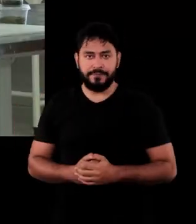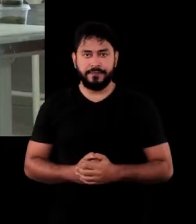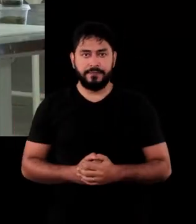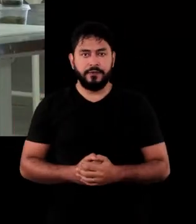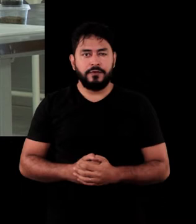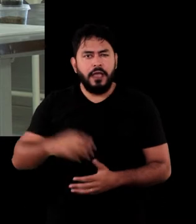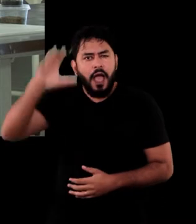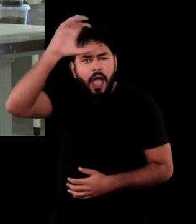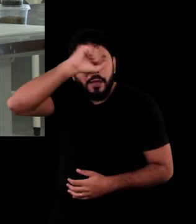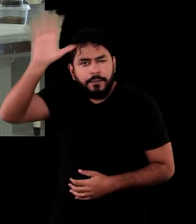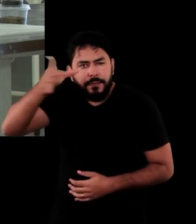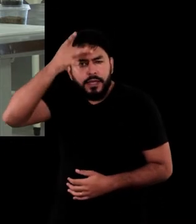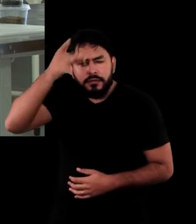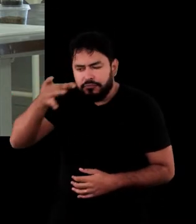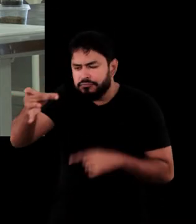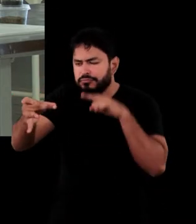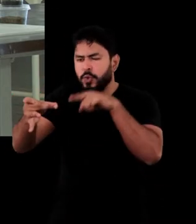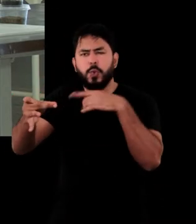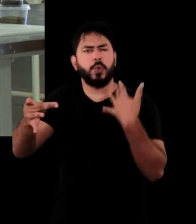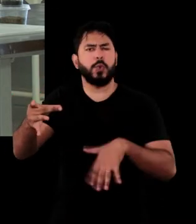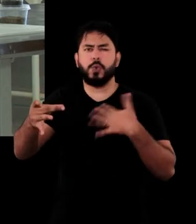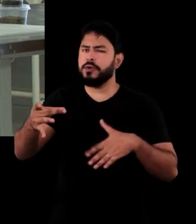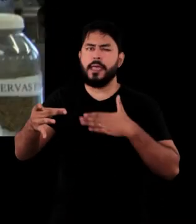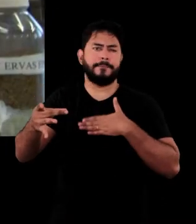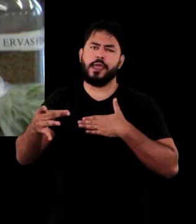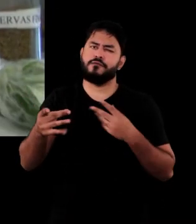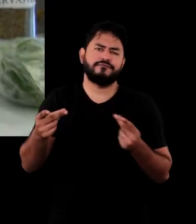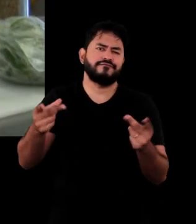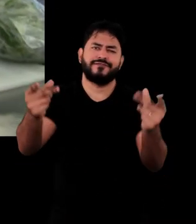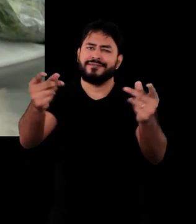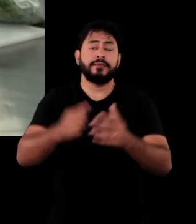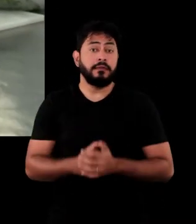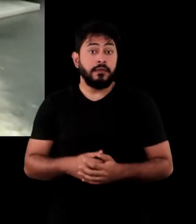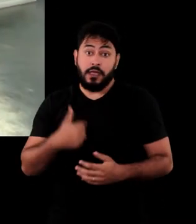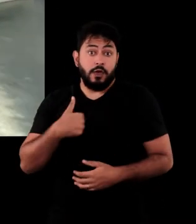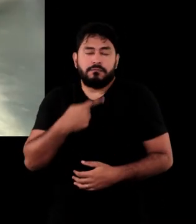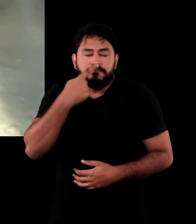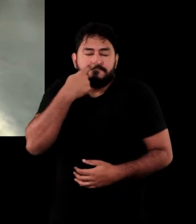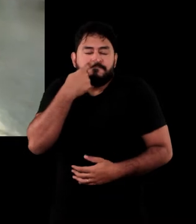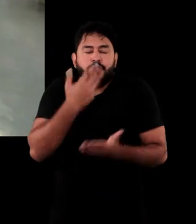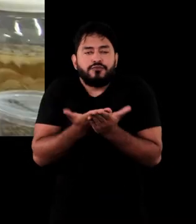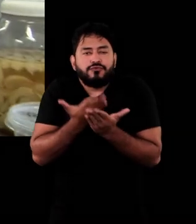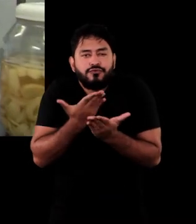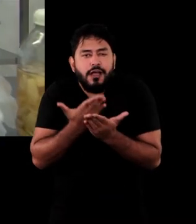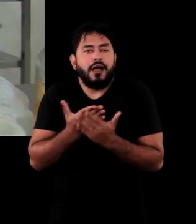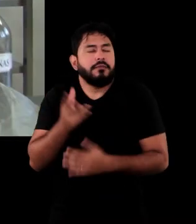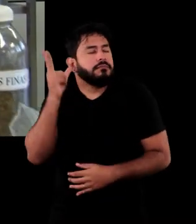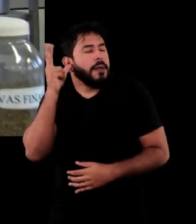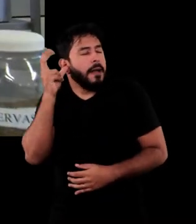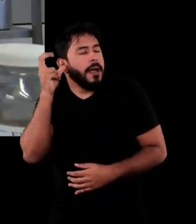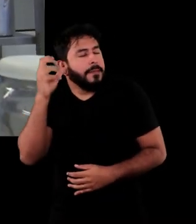uma coisa, aquilo ali vai ser seu toda a sua vida. Então eu sempre gostei de estudar, de